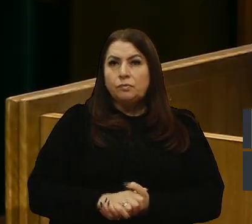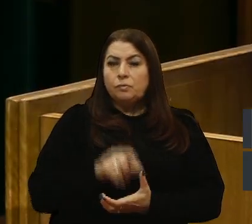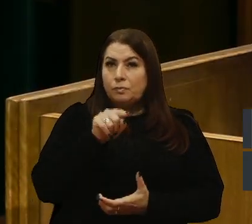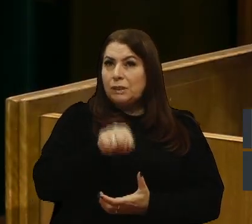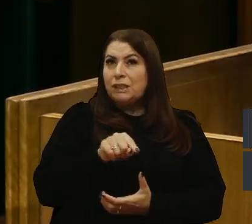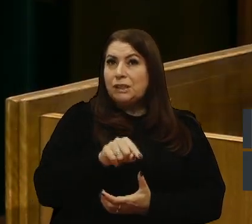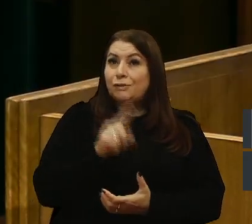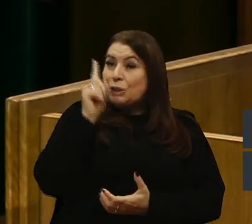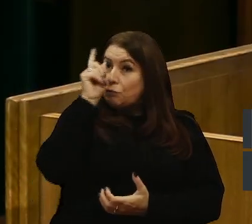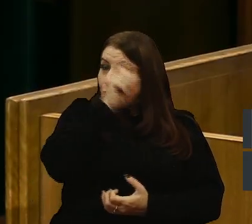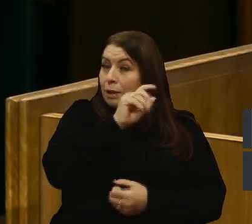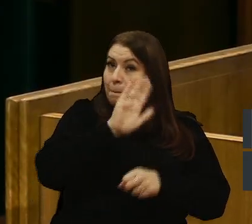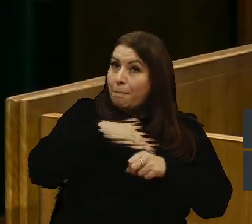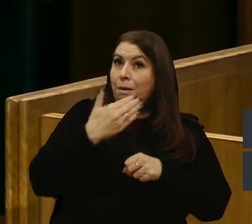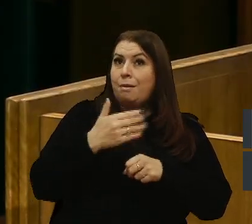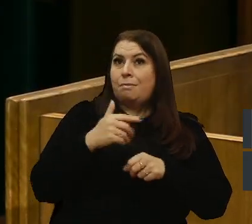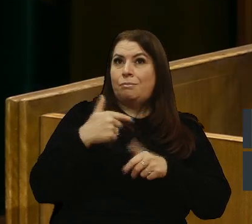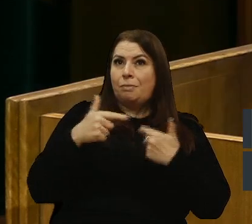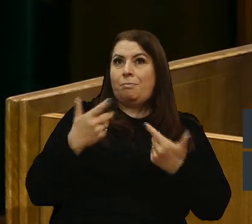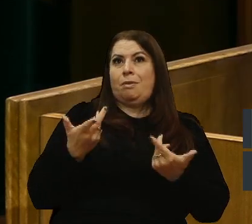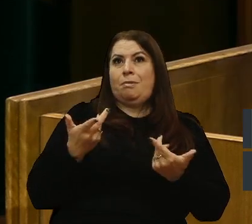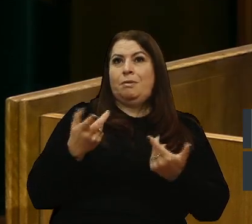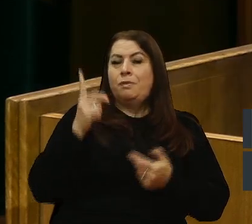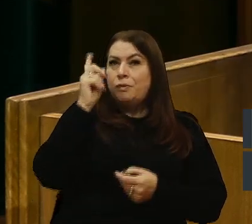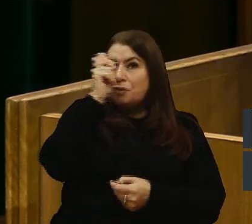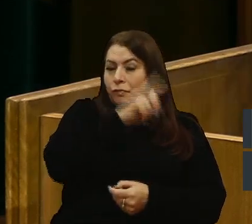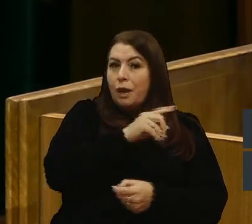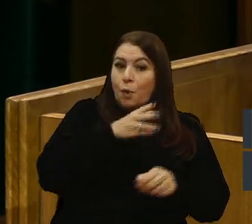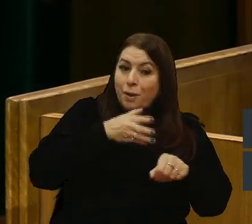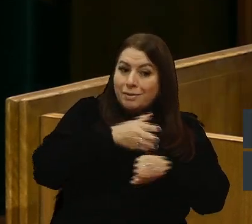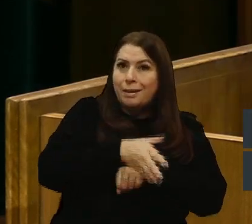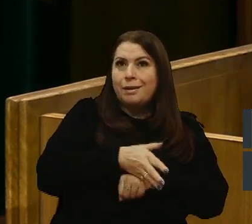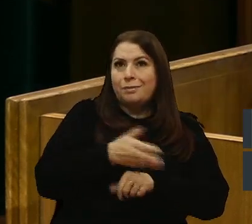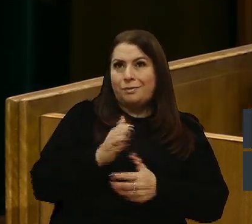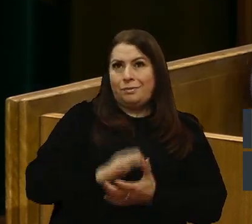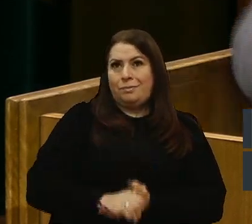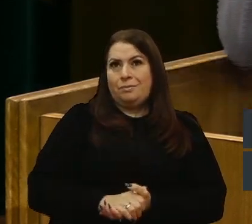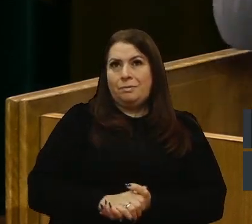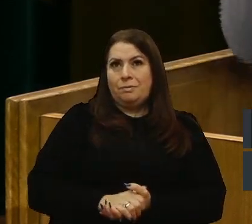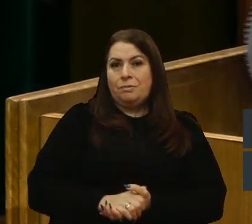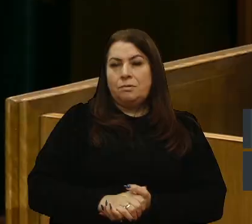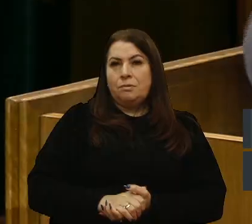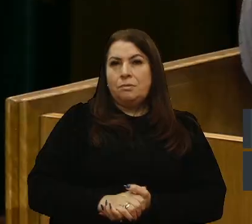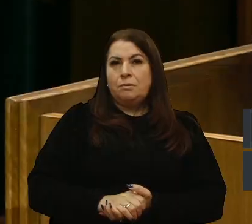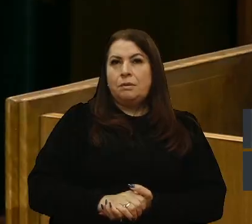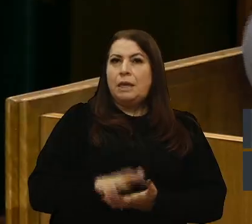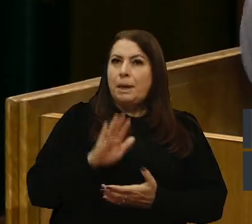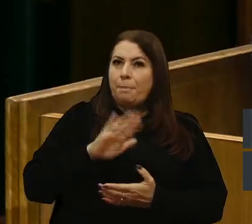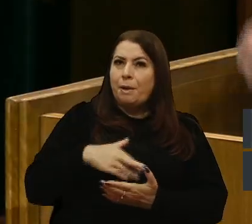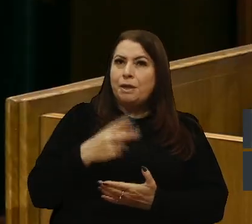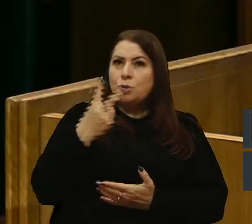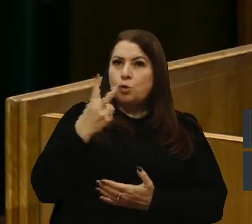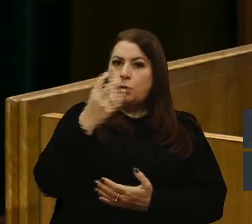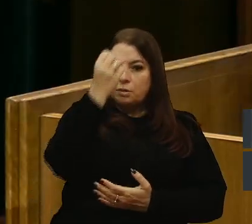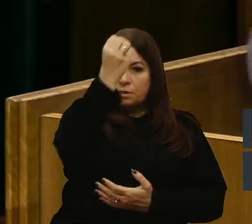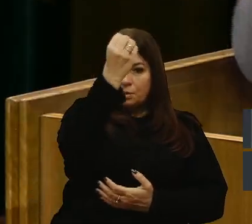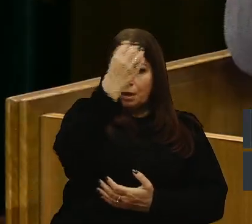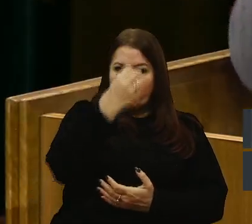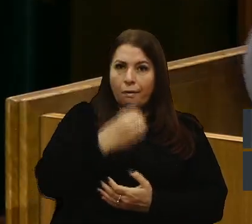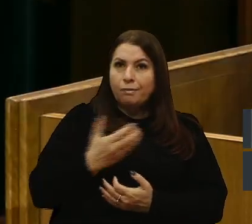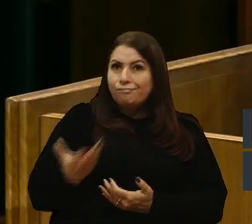Isso vai dificultar o trabalho, vai dificultar o acesso. Nós vamos colocar mais 2